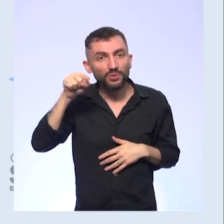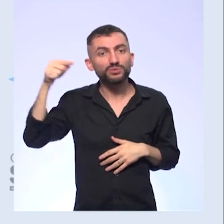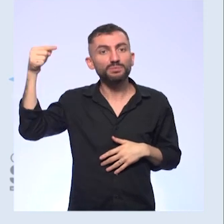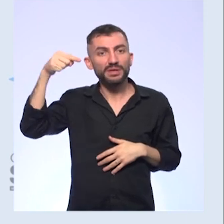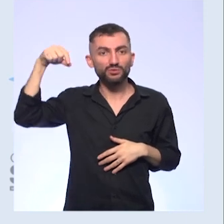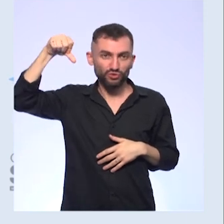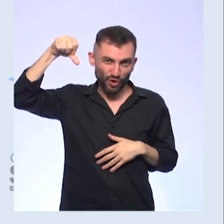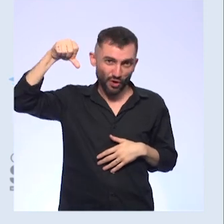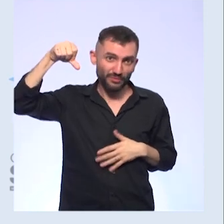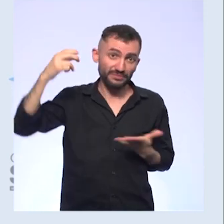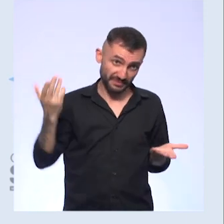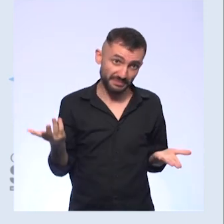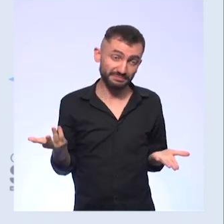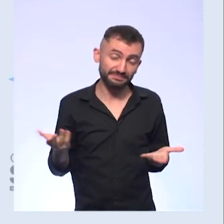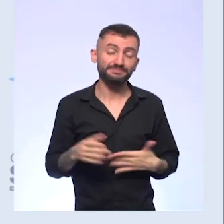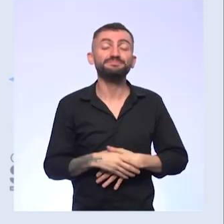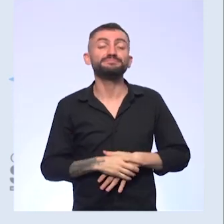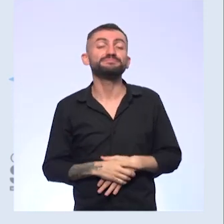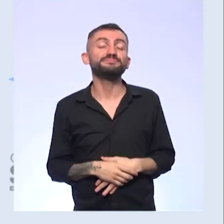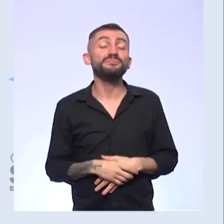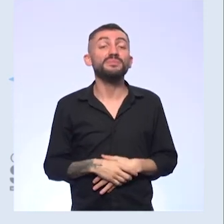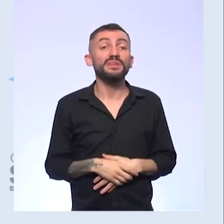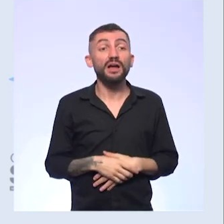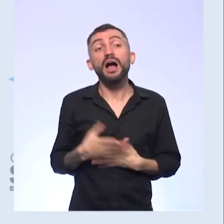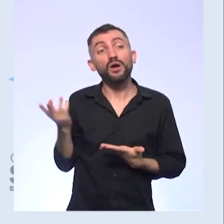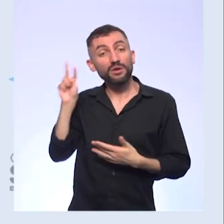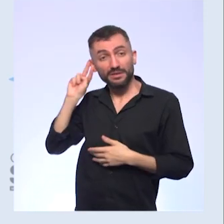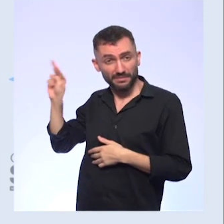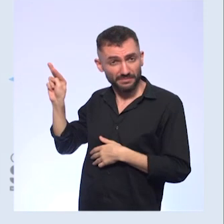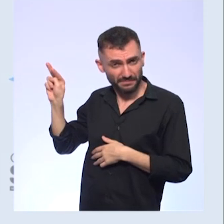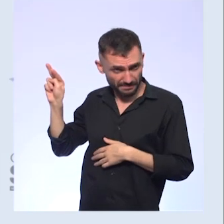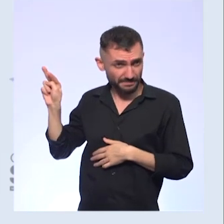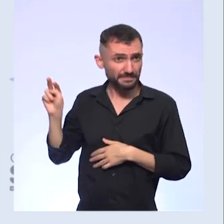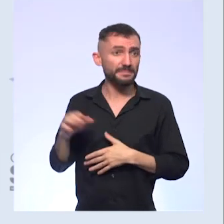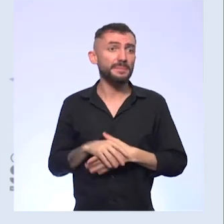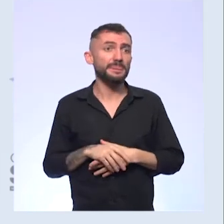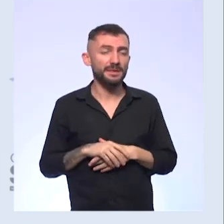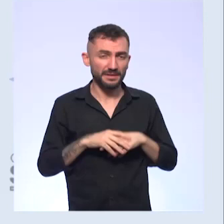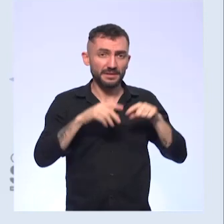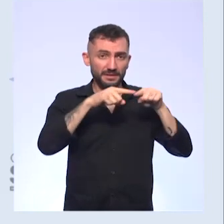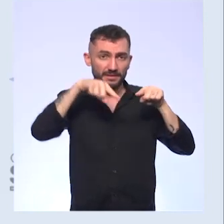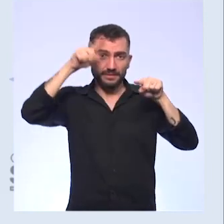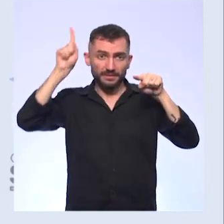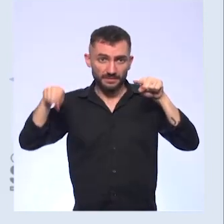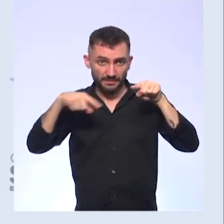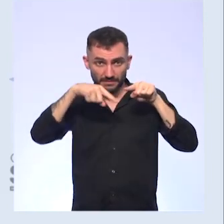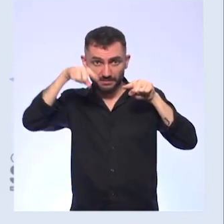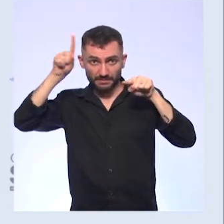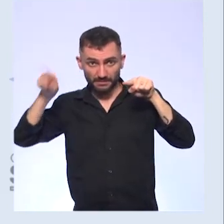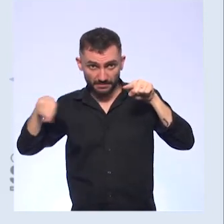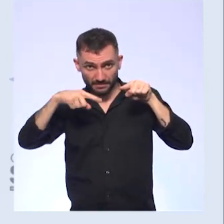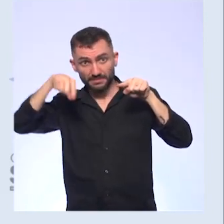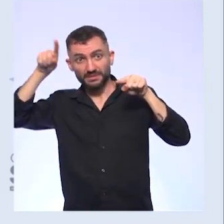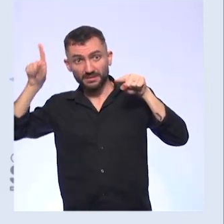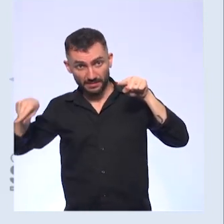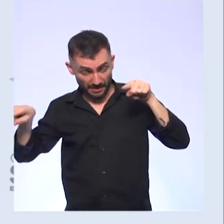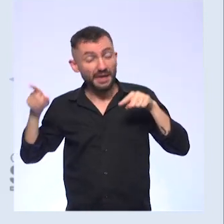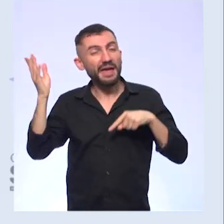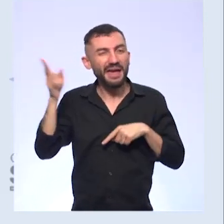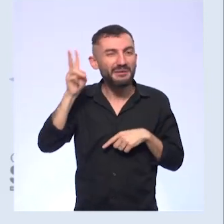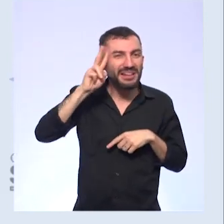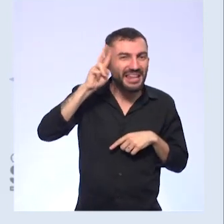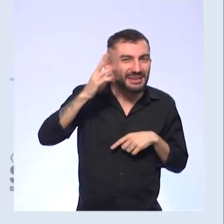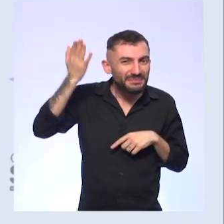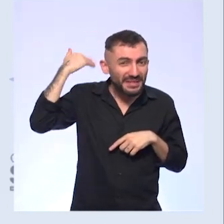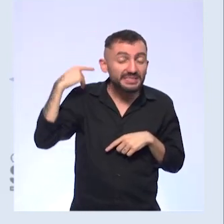novo os 10 elevado a menos nove Então olha só a gente tem agora o nosso gráfico que que é esse